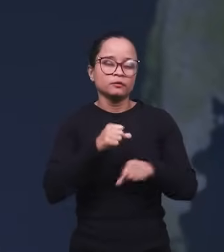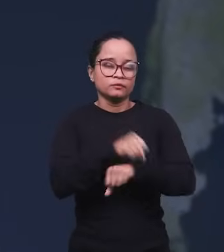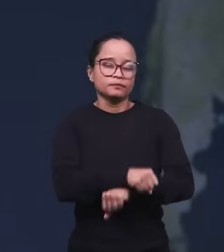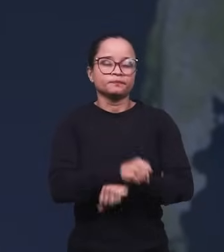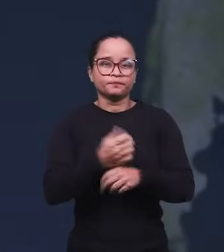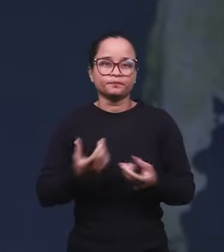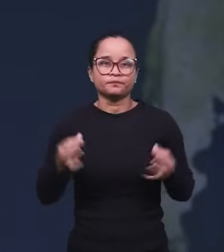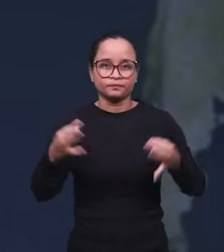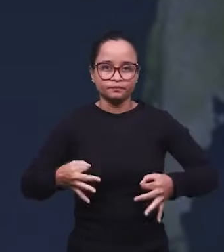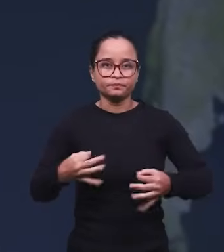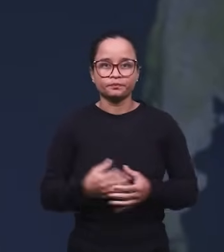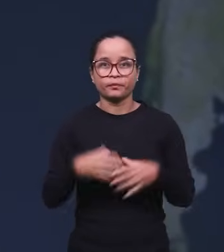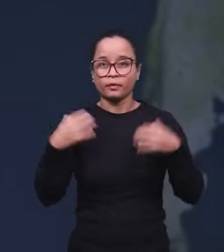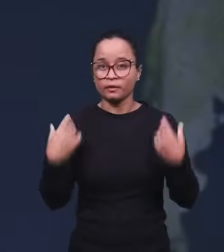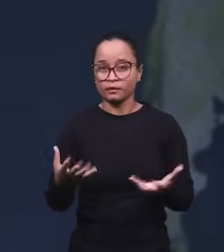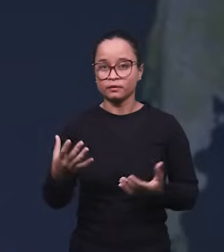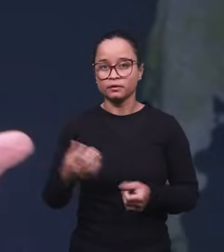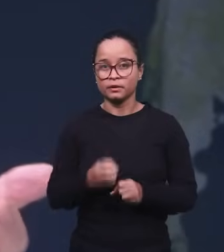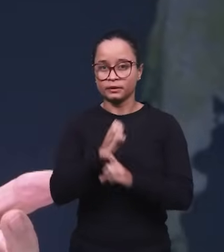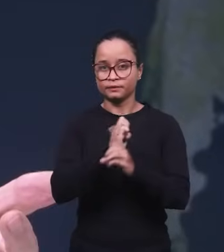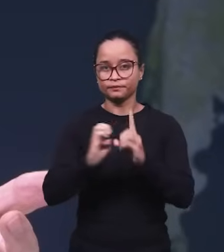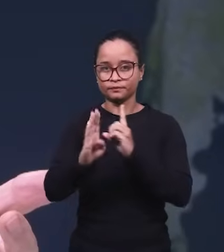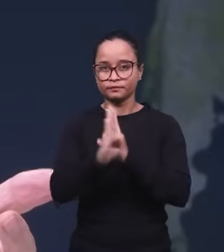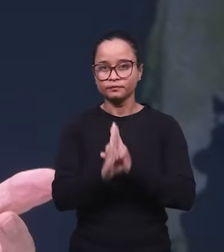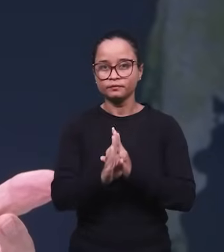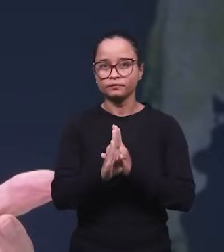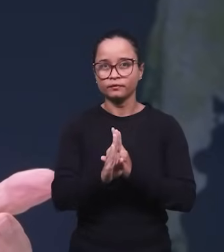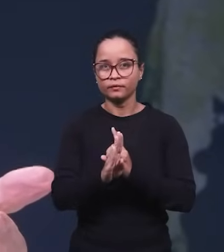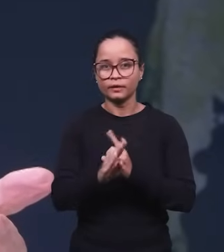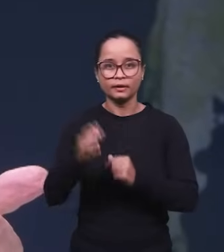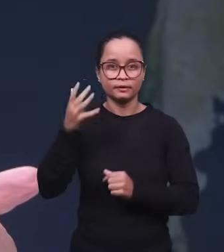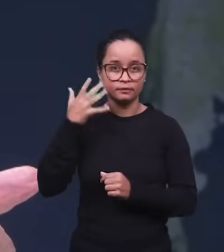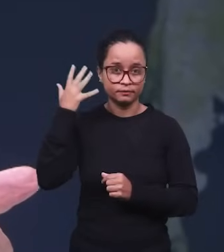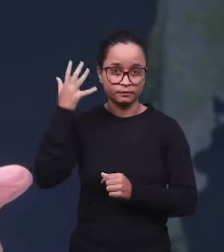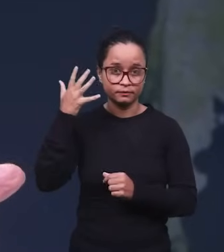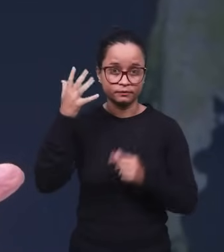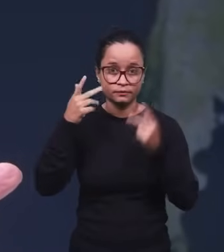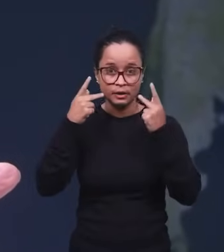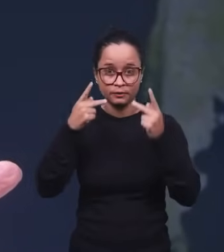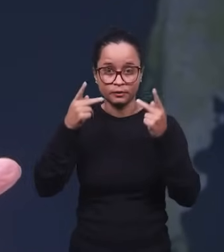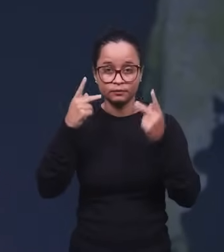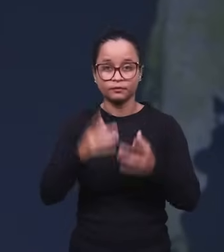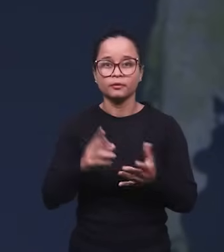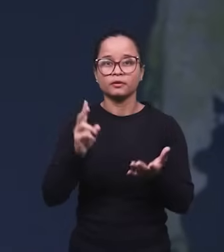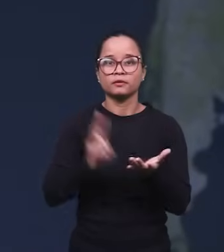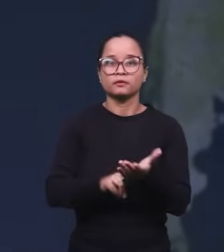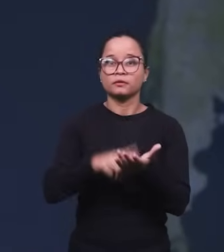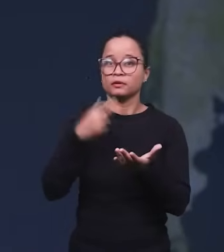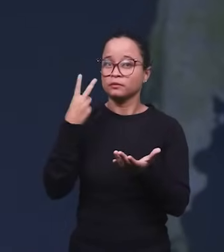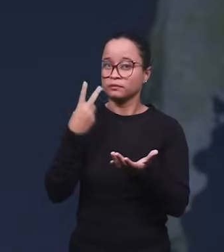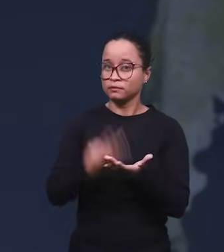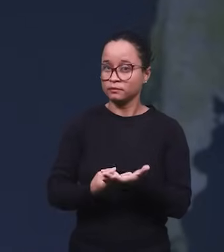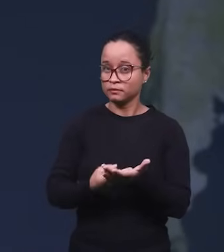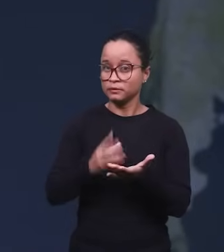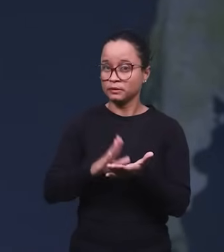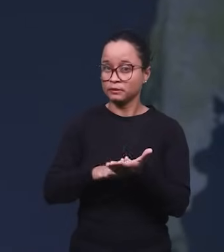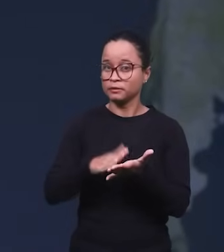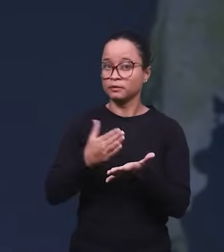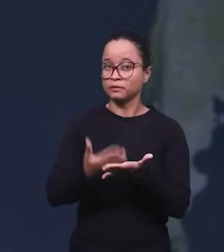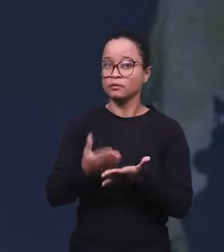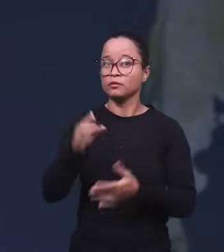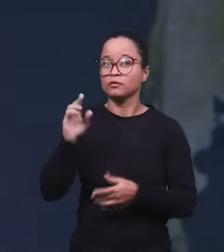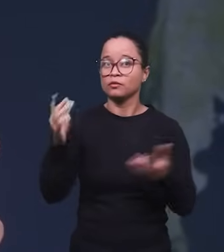para ter esses seminários, né? E a escola bíblica e as mensagens, elas são traduzidas